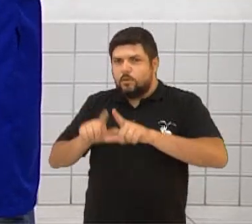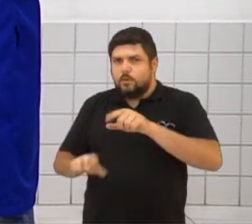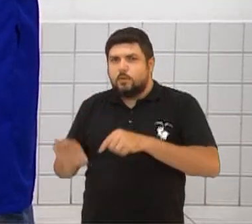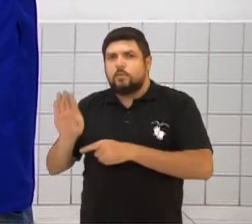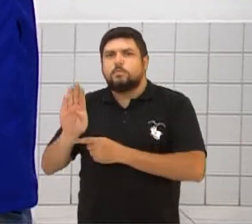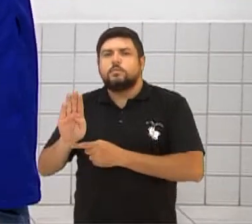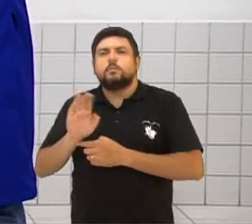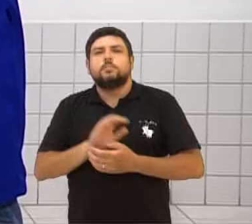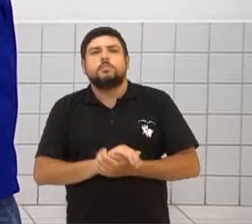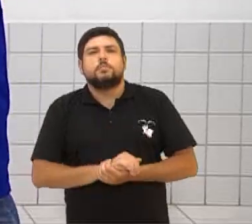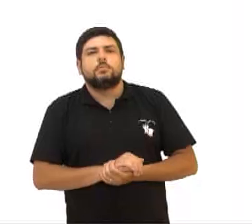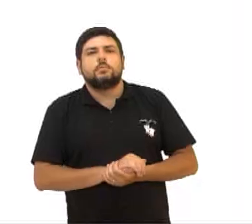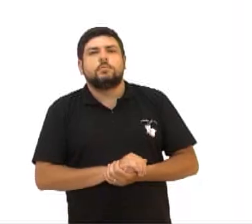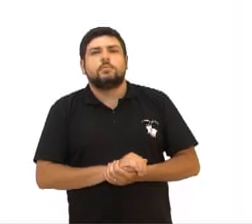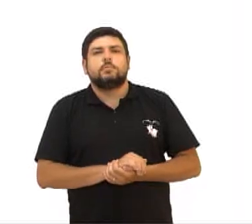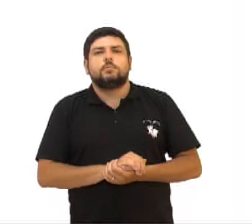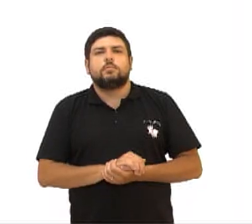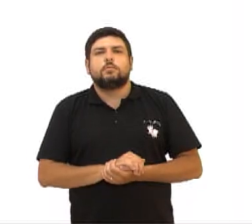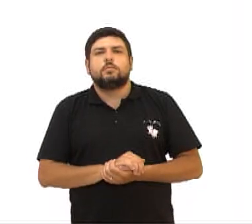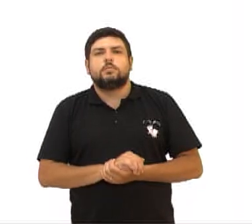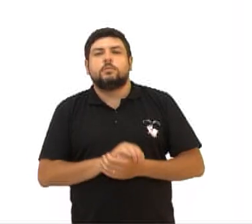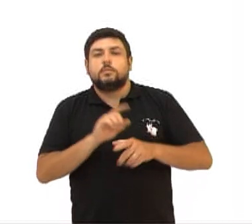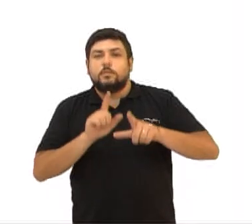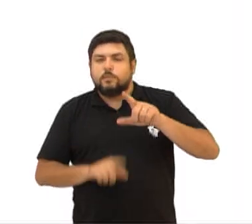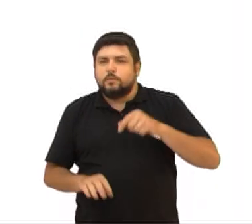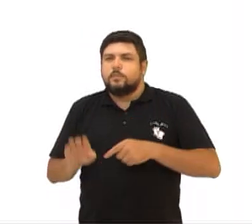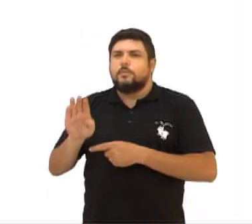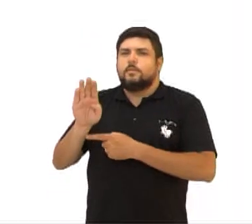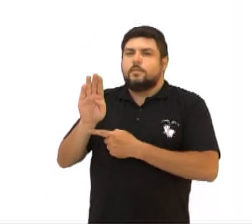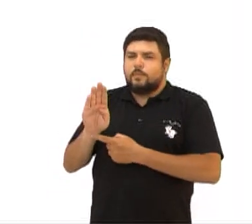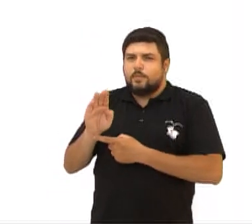lá, então, a resposta correta, alternativa? B,